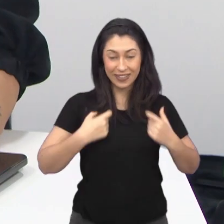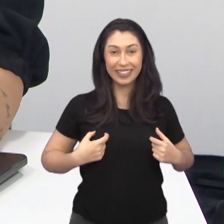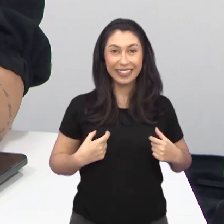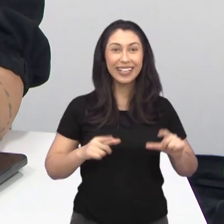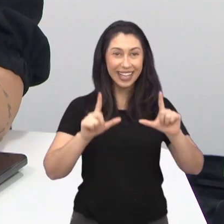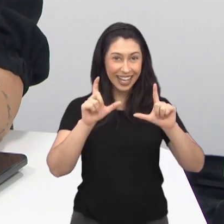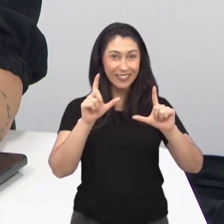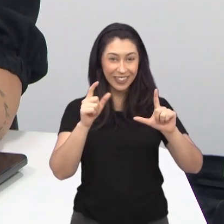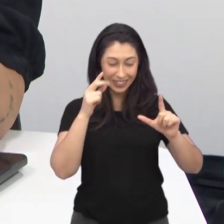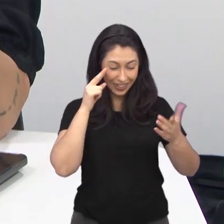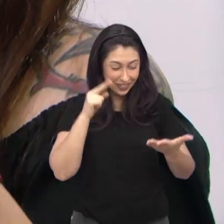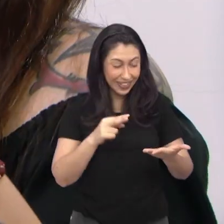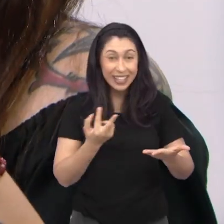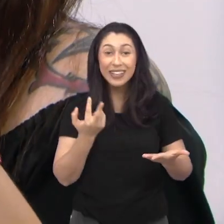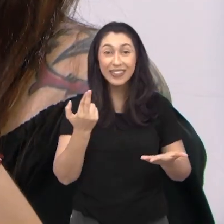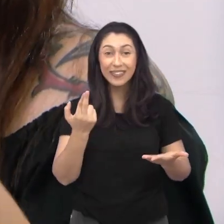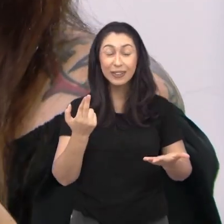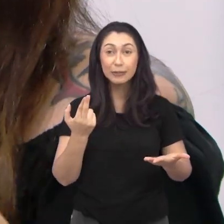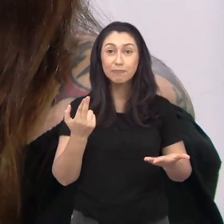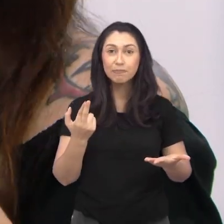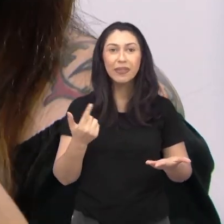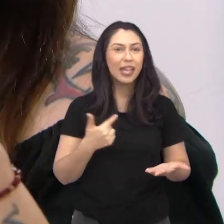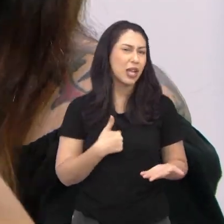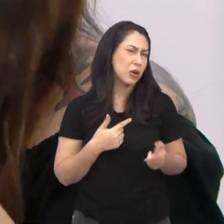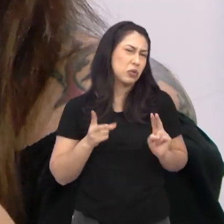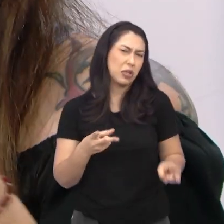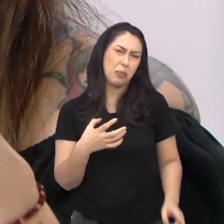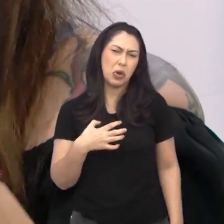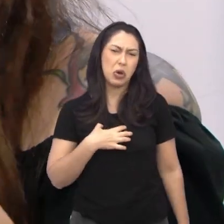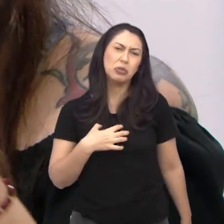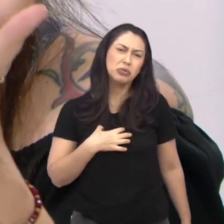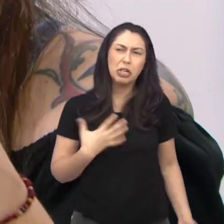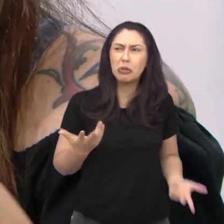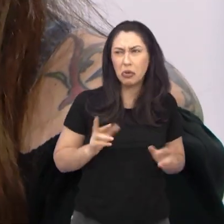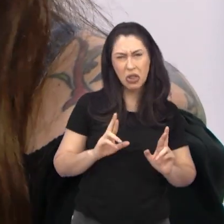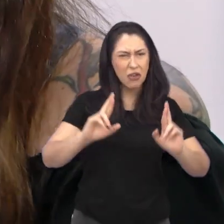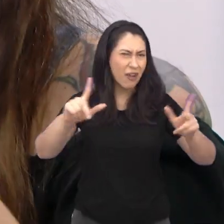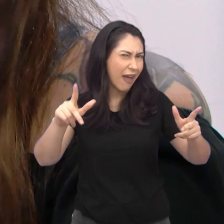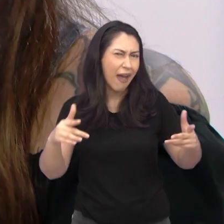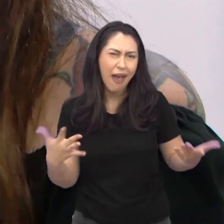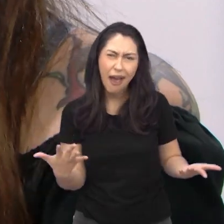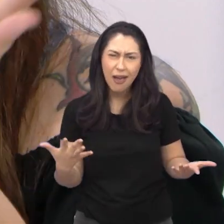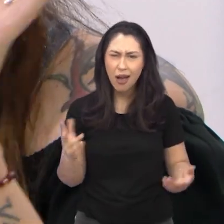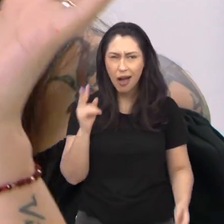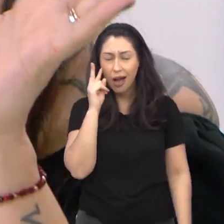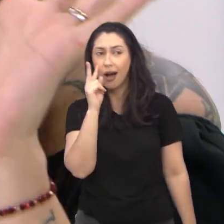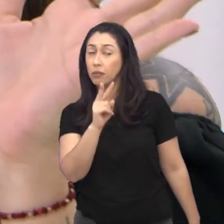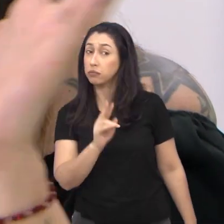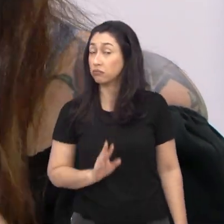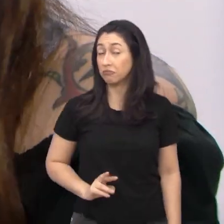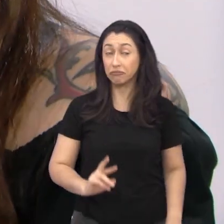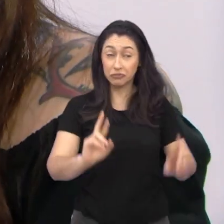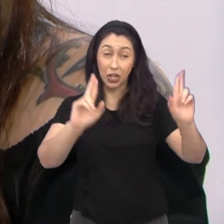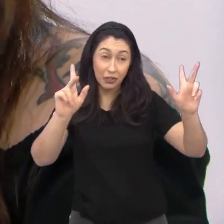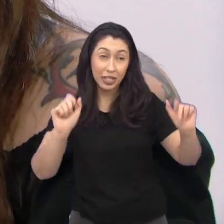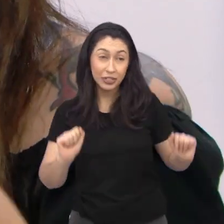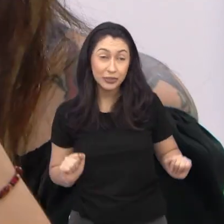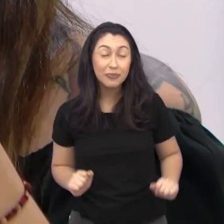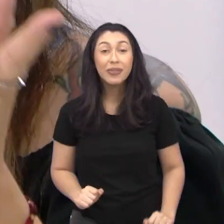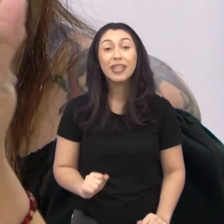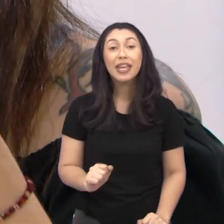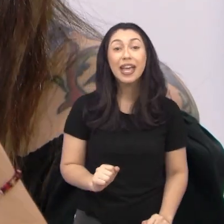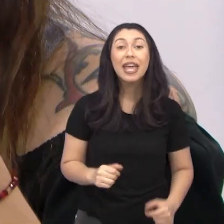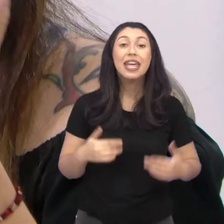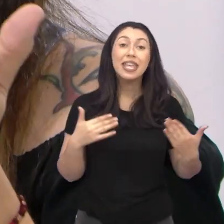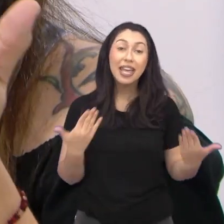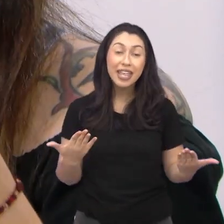foto que tá aqui eu tô olhando, eu tô com esse macacão. E eu sempre tive um jeito muito diferentão, não? Você bate o olho e fala, é diferentão. E aí, no